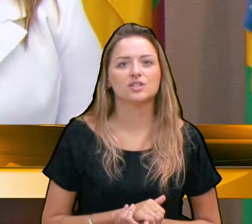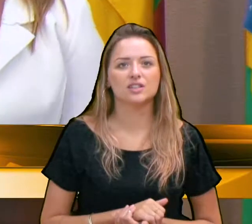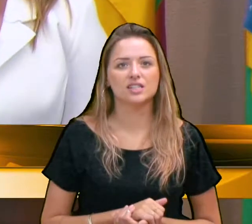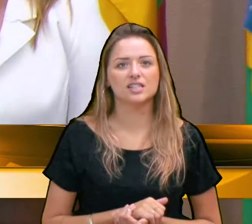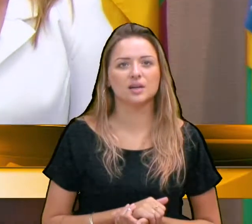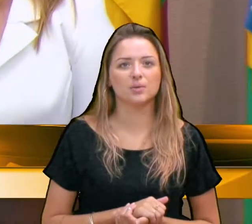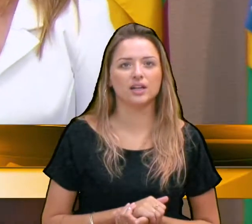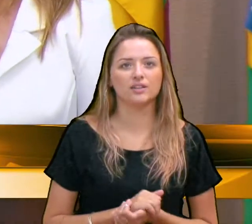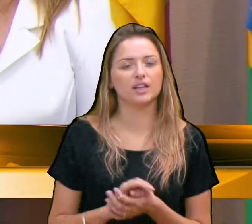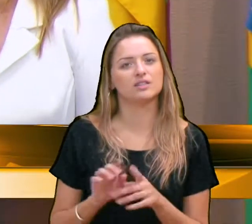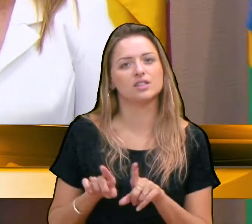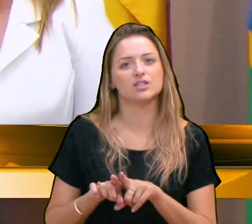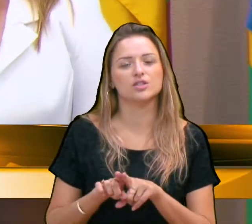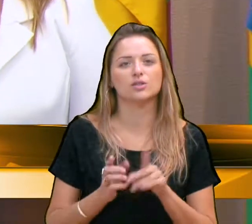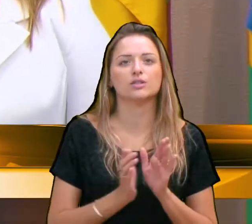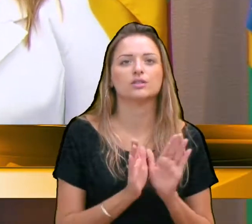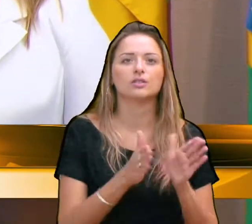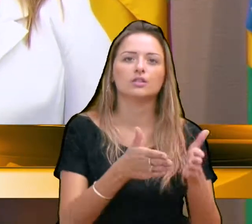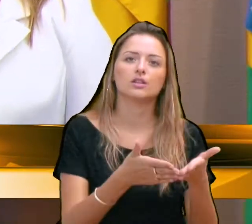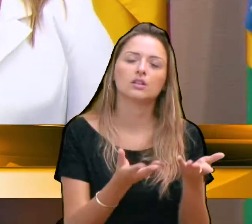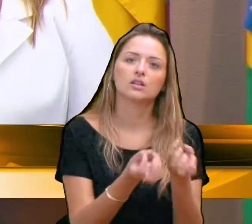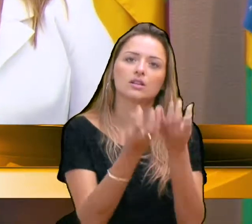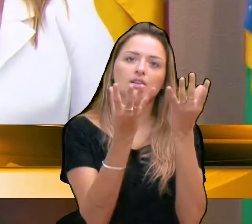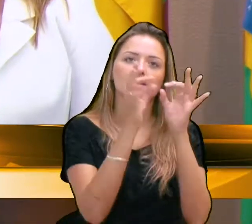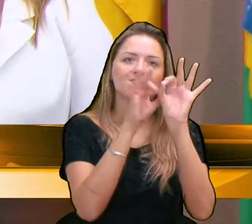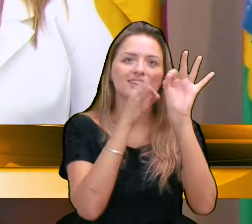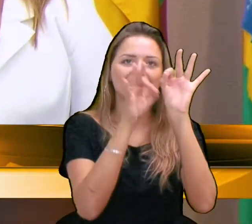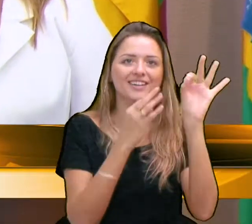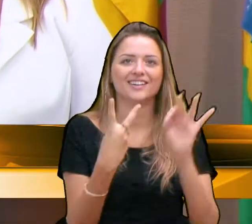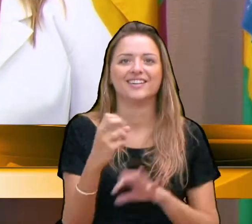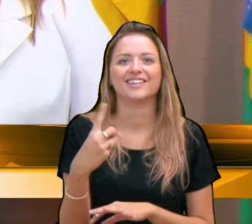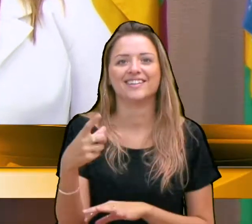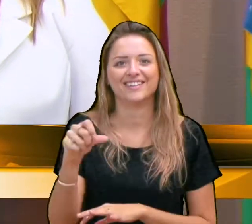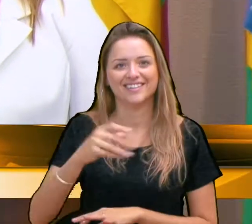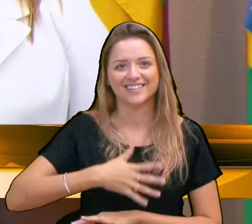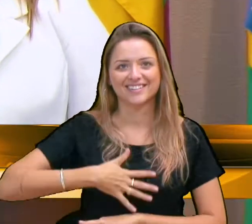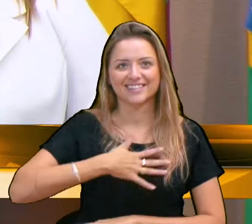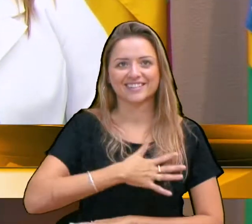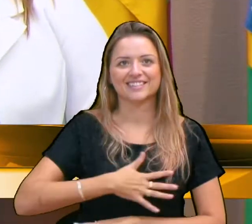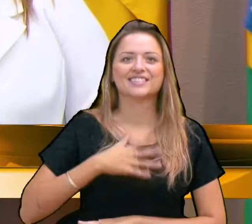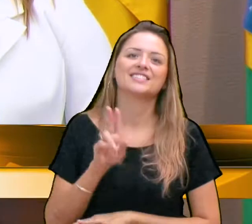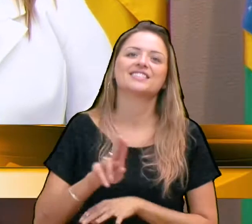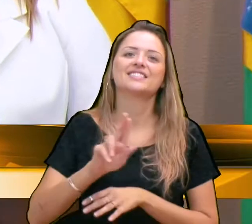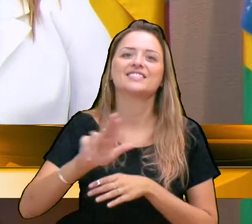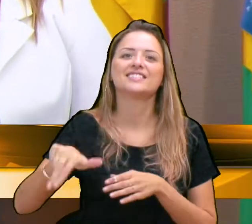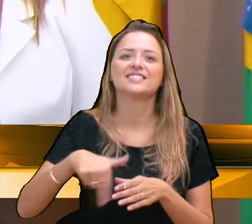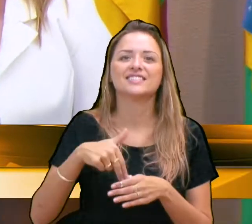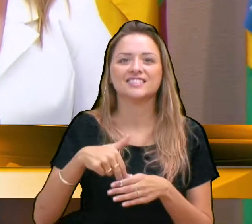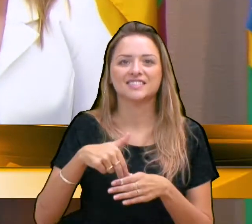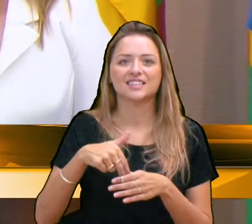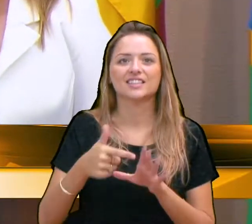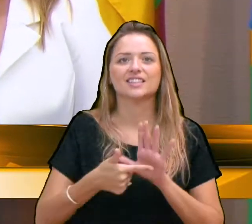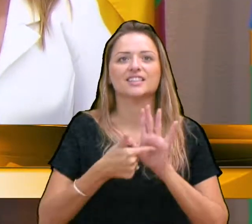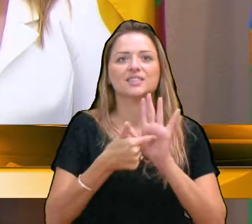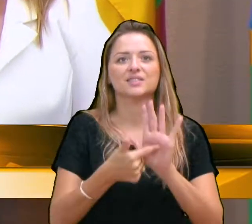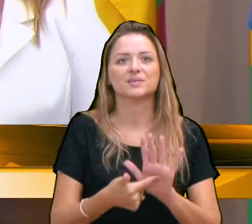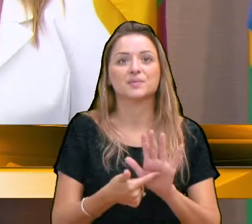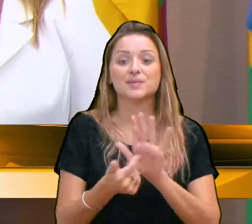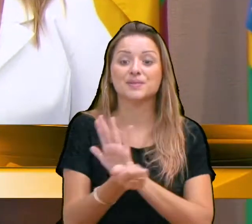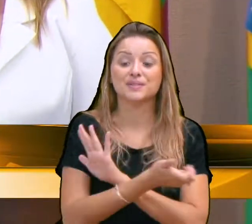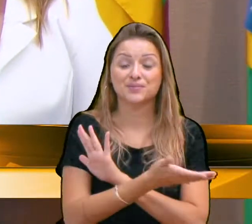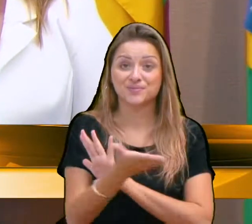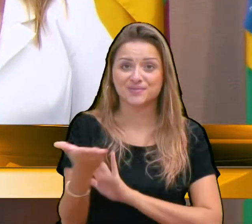Para nós da Comissão Comunitária da Festa da Uva 2019, é um prazer ocupar essa tribuna e apresentar a